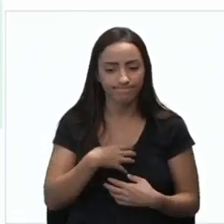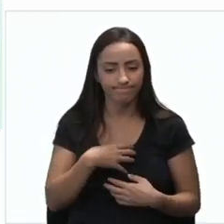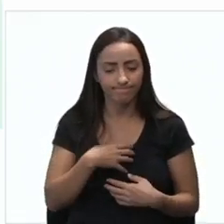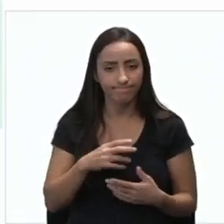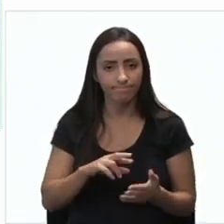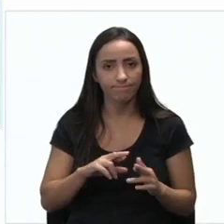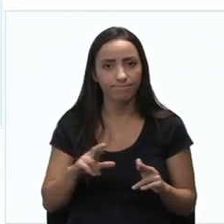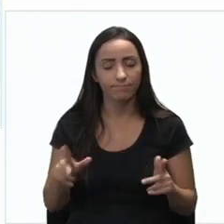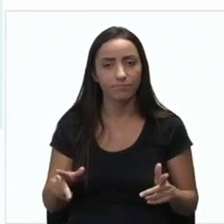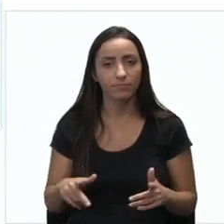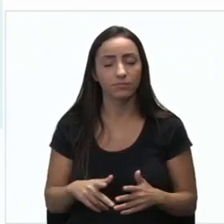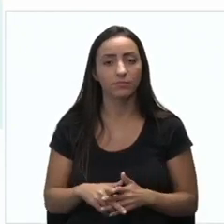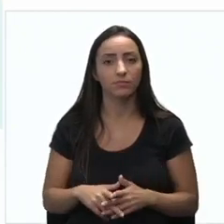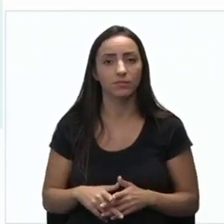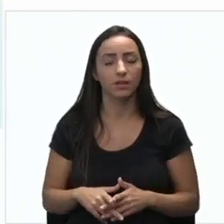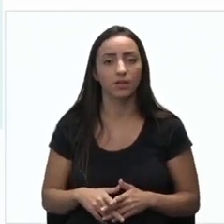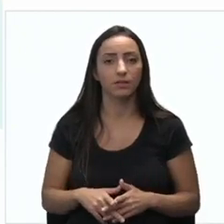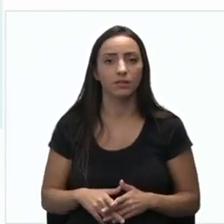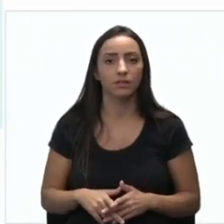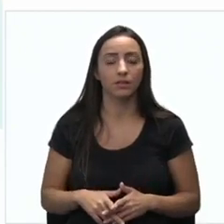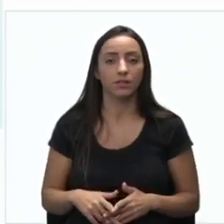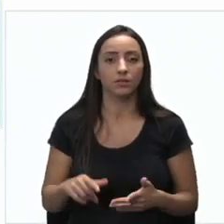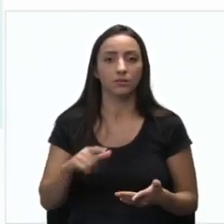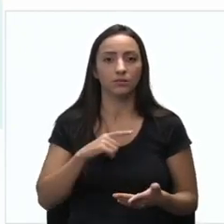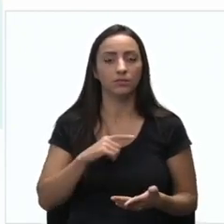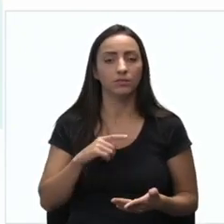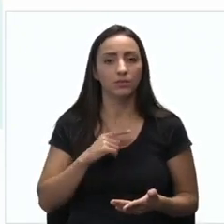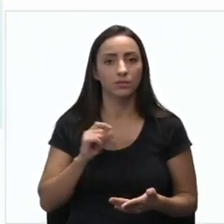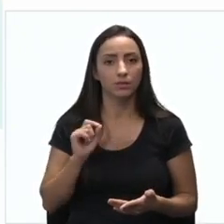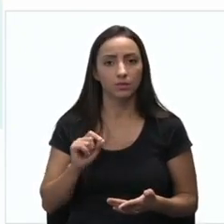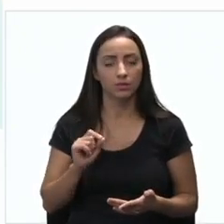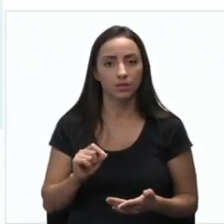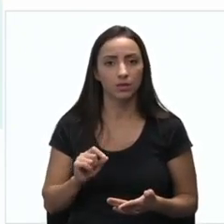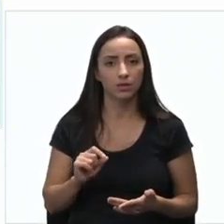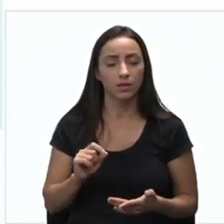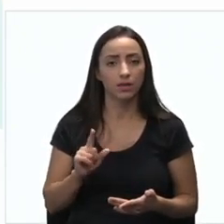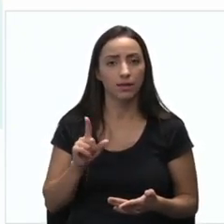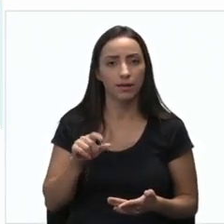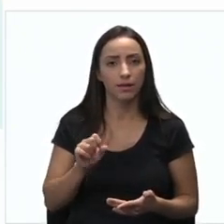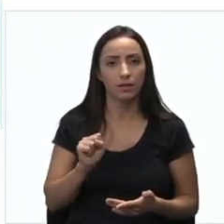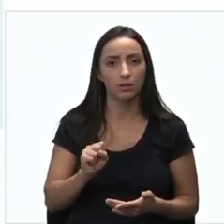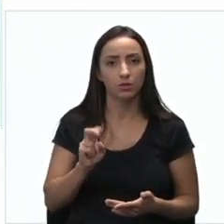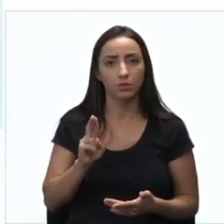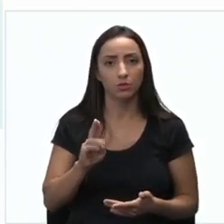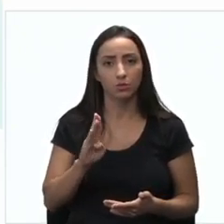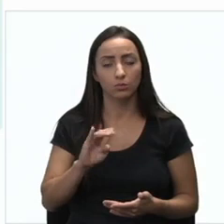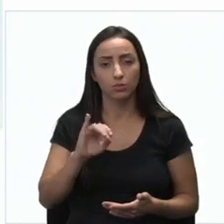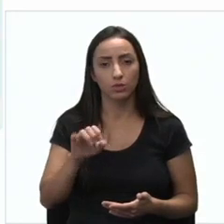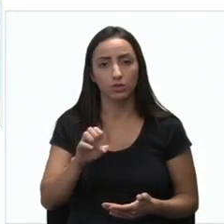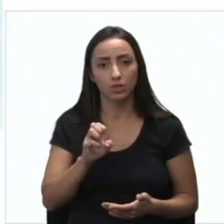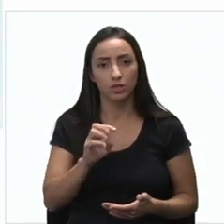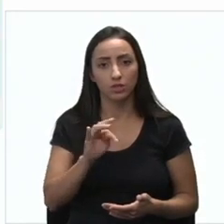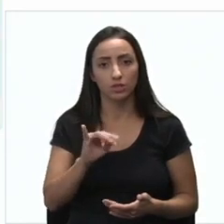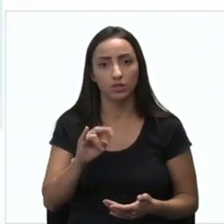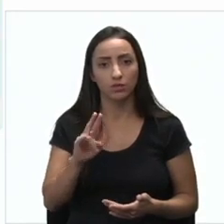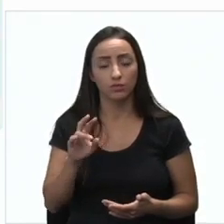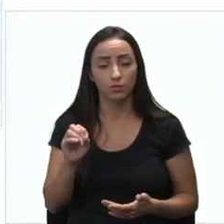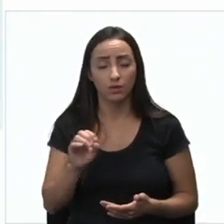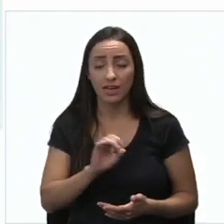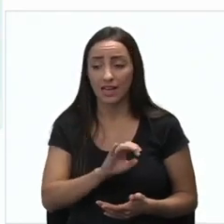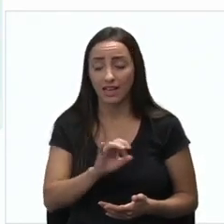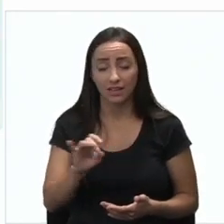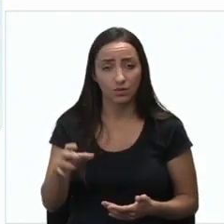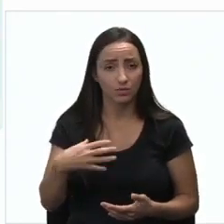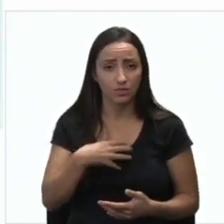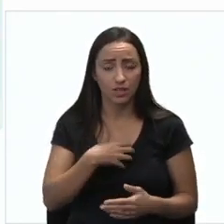não é verdade? Então, ele possui uma dimensão o quê? Subjetiva, é singular o que cada um,